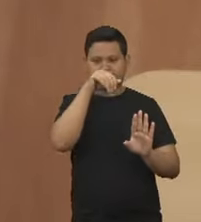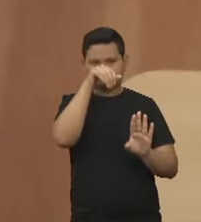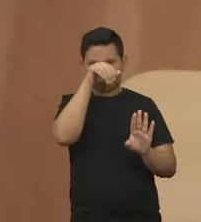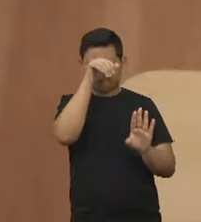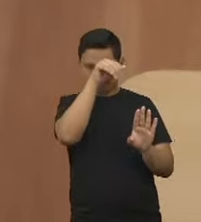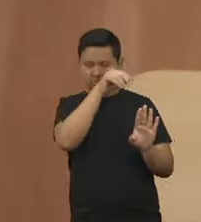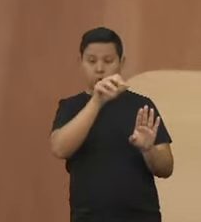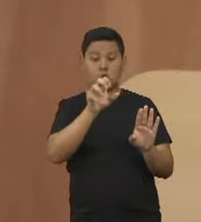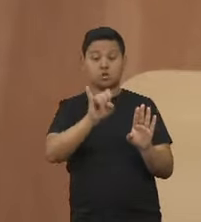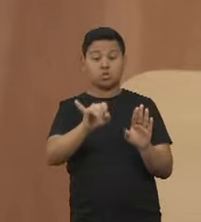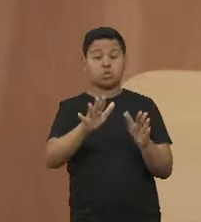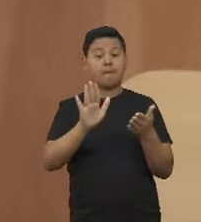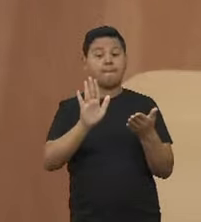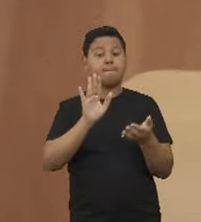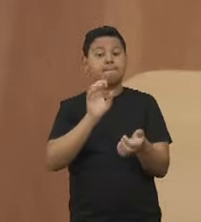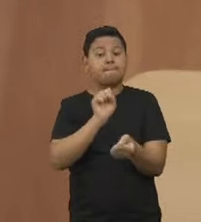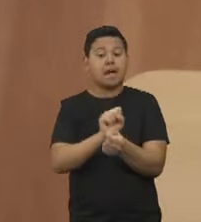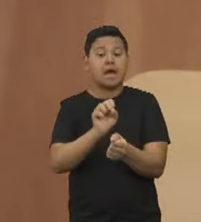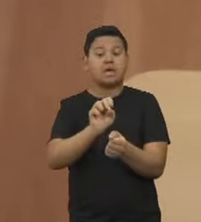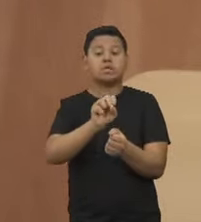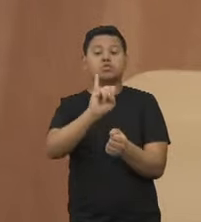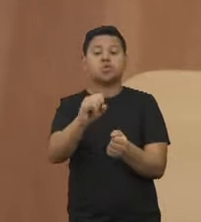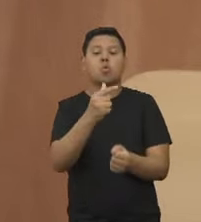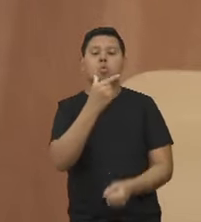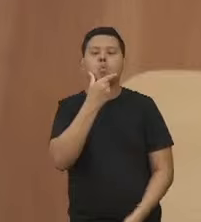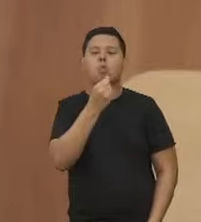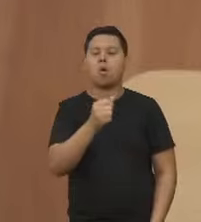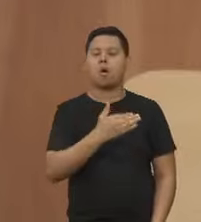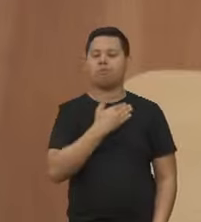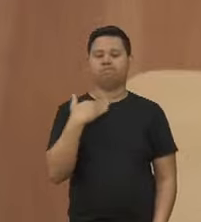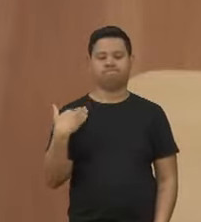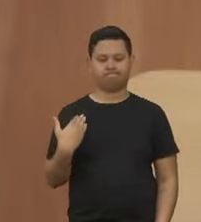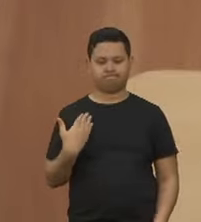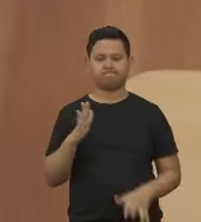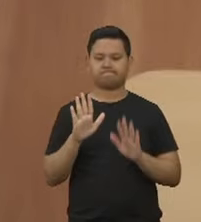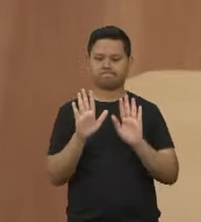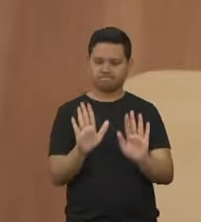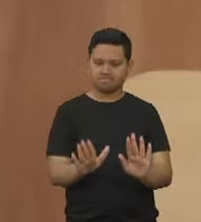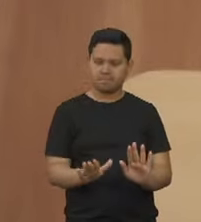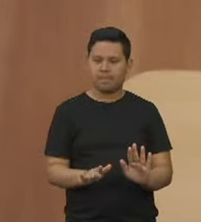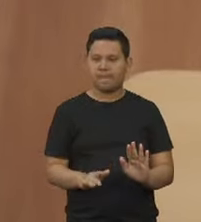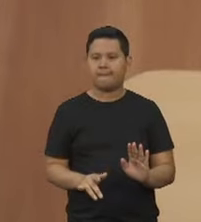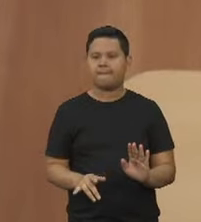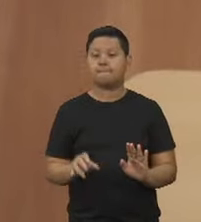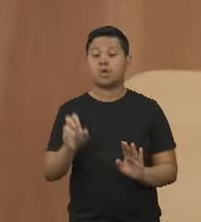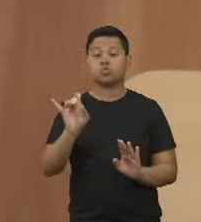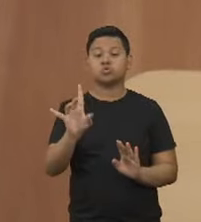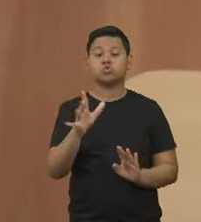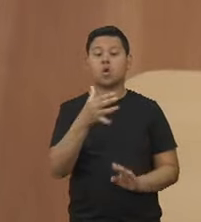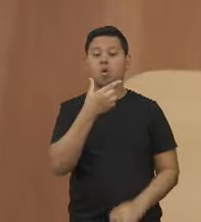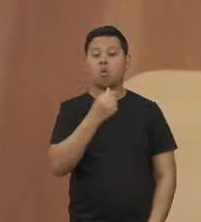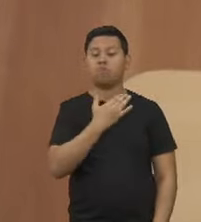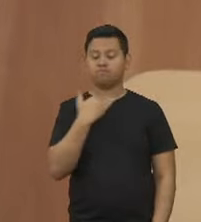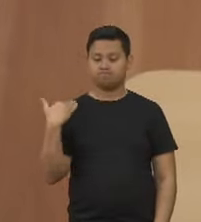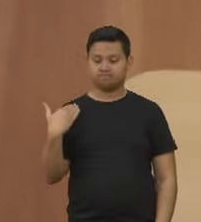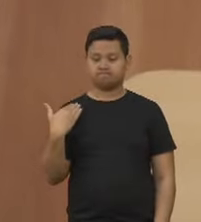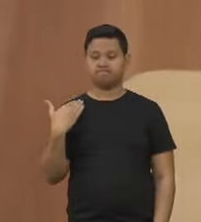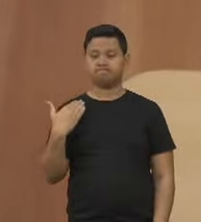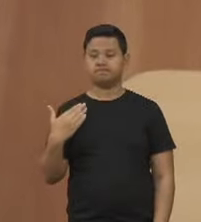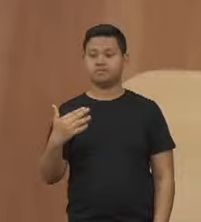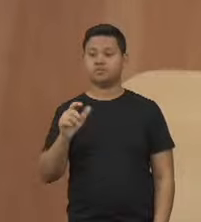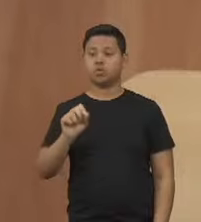o falecimento do carroceiro. Então, é muito bom deixar claro isso. Somente o falecimento do carroceiro é